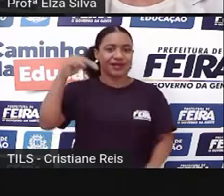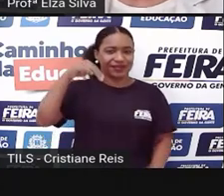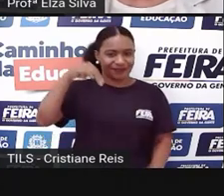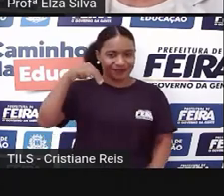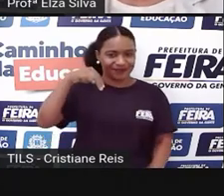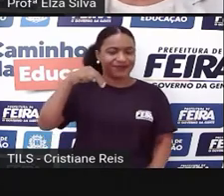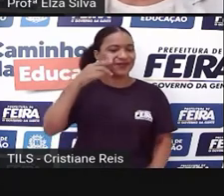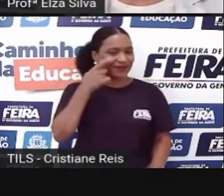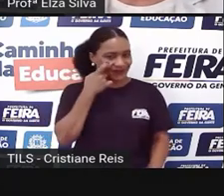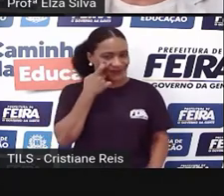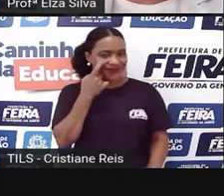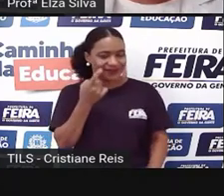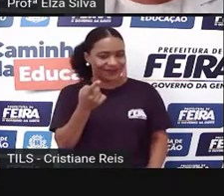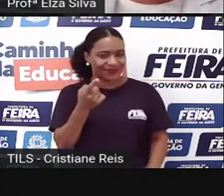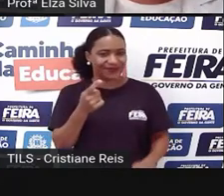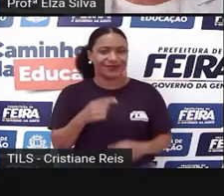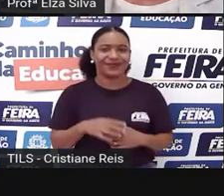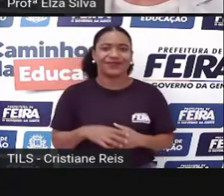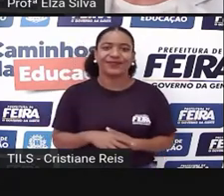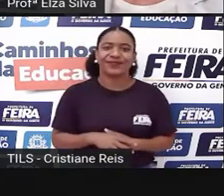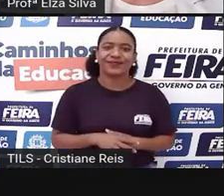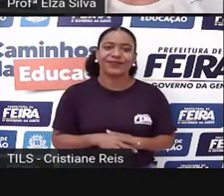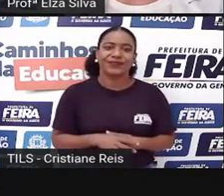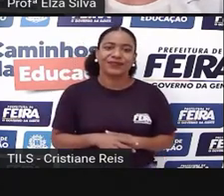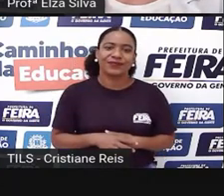N. Ok? Let's go.